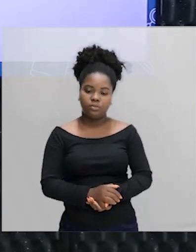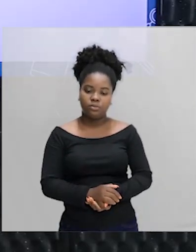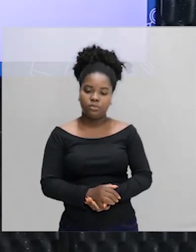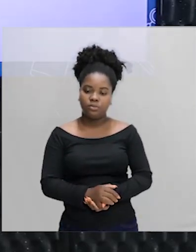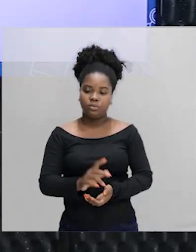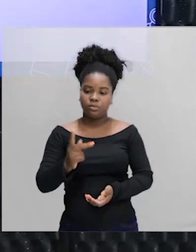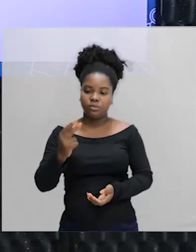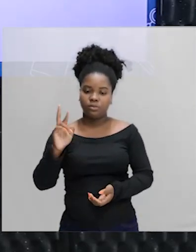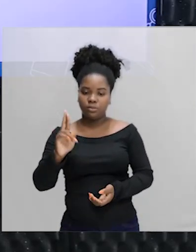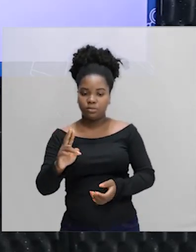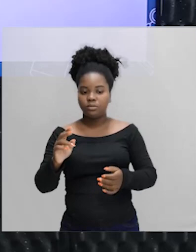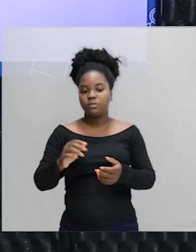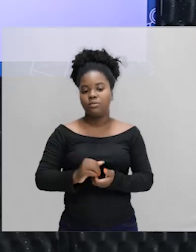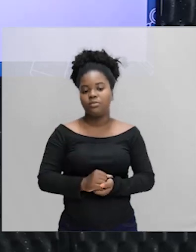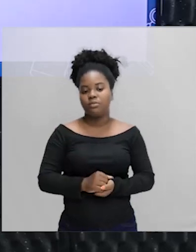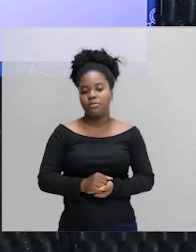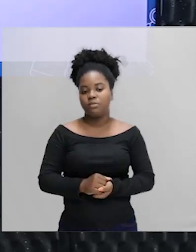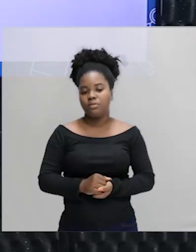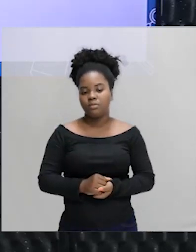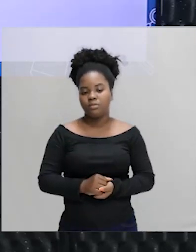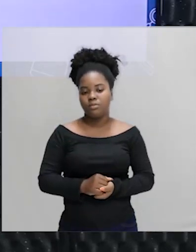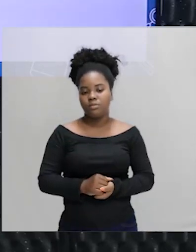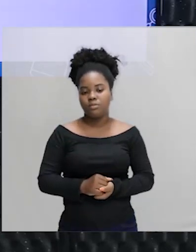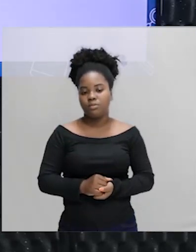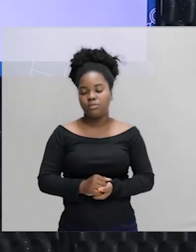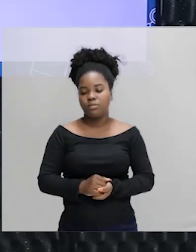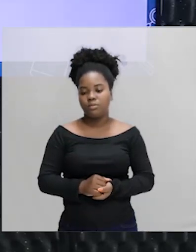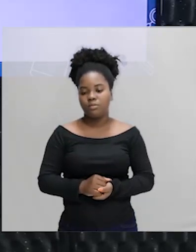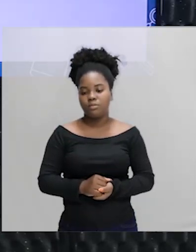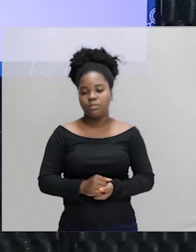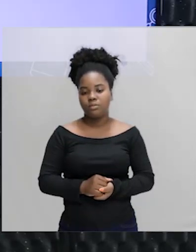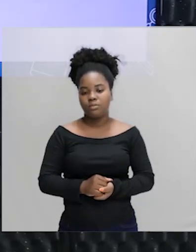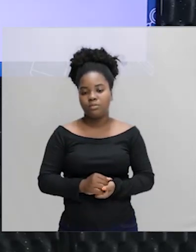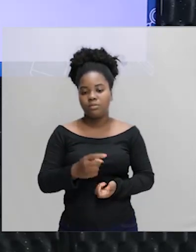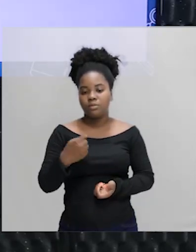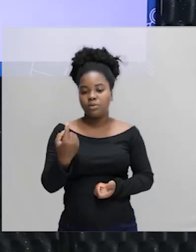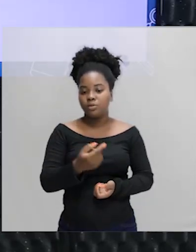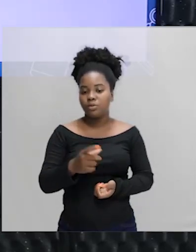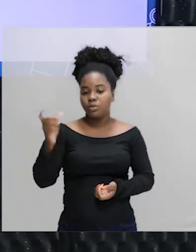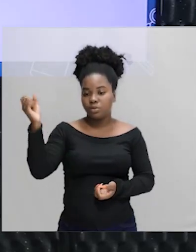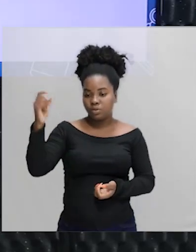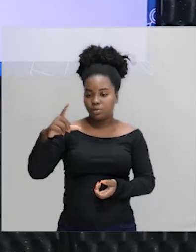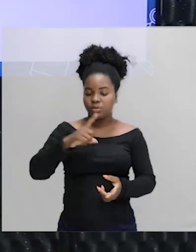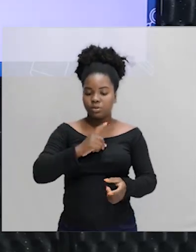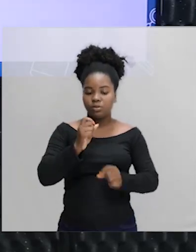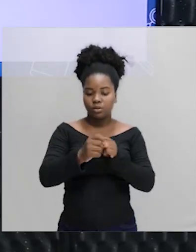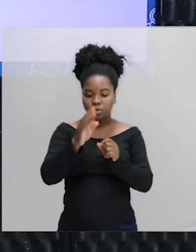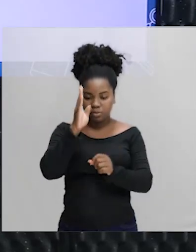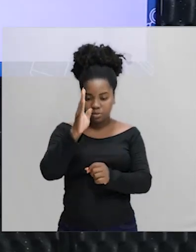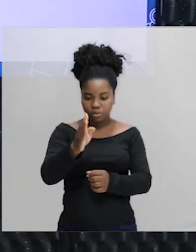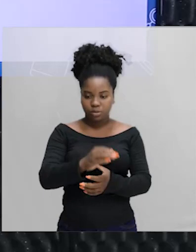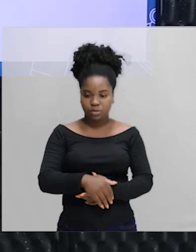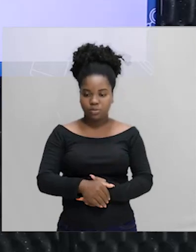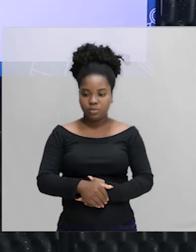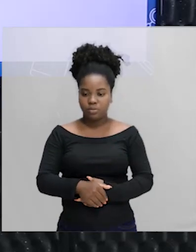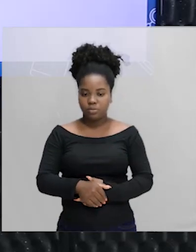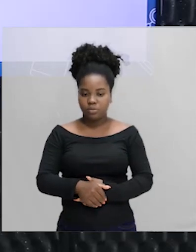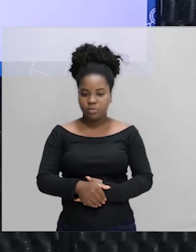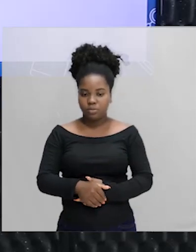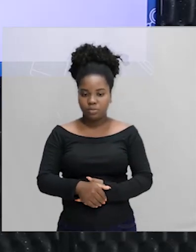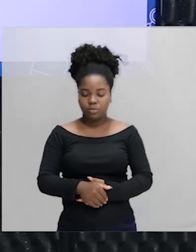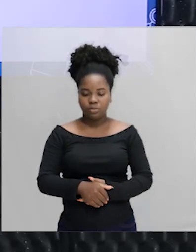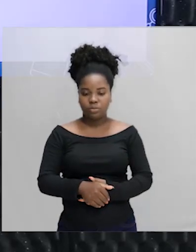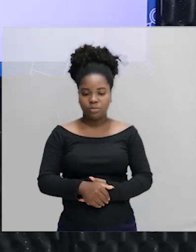diagrama HR, tá ok? Então ela entra na sequência principal. O nosso Sol ele está na sequência principal, né? E o nosso Sol, a taxa